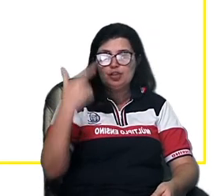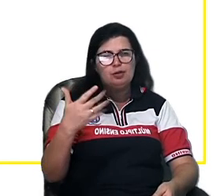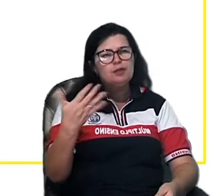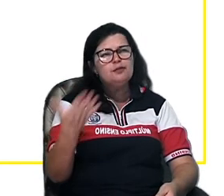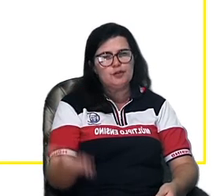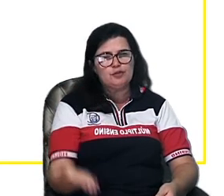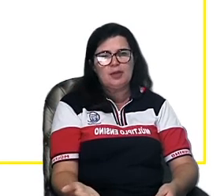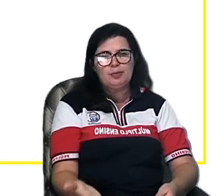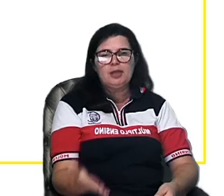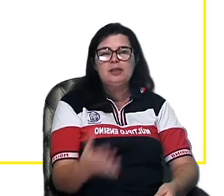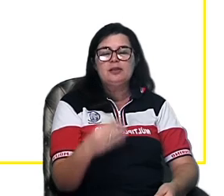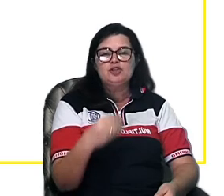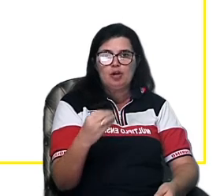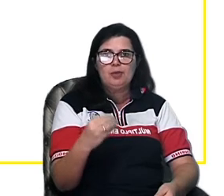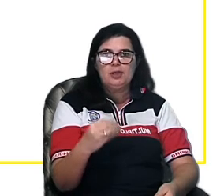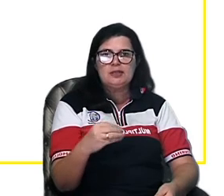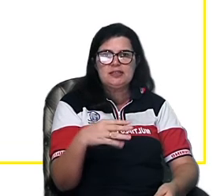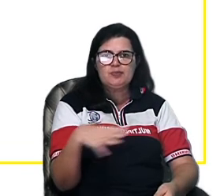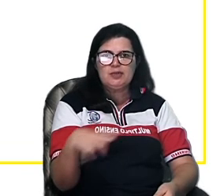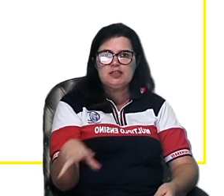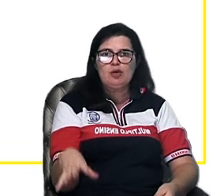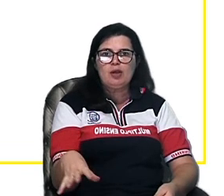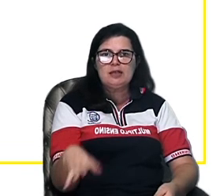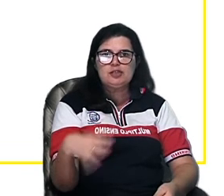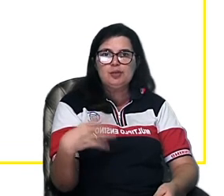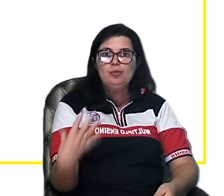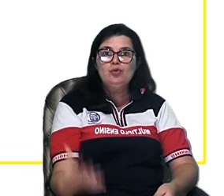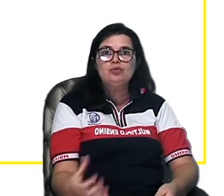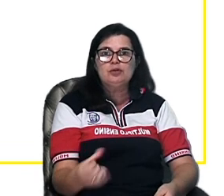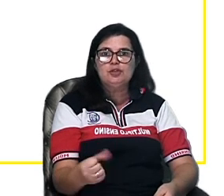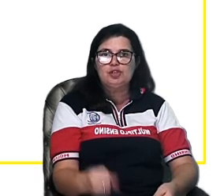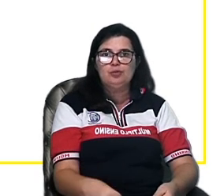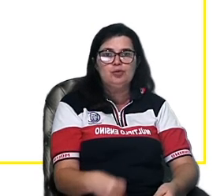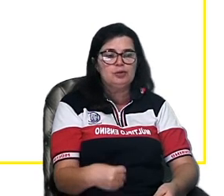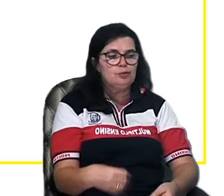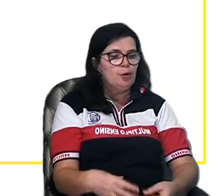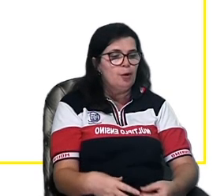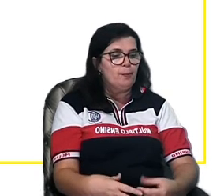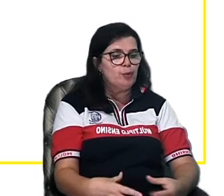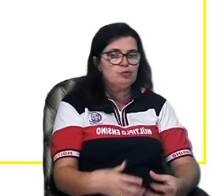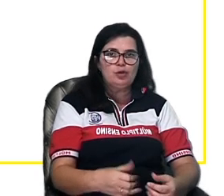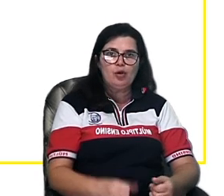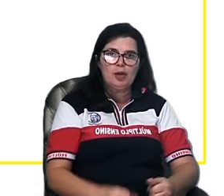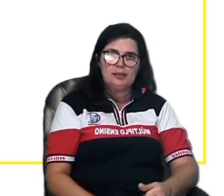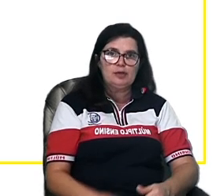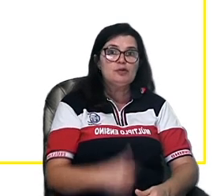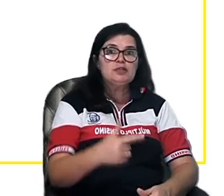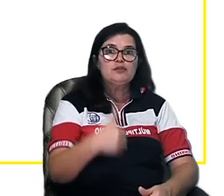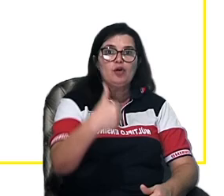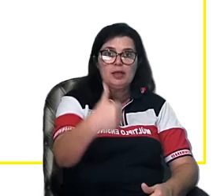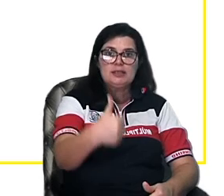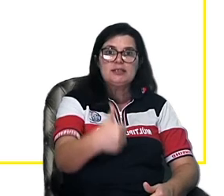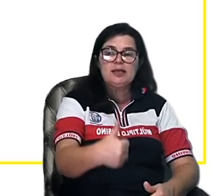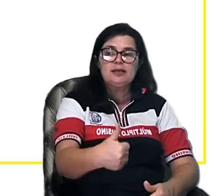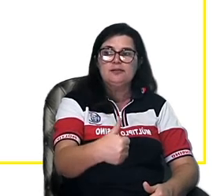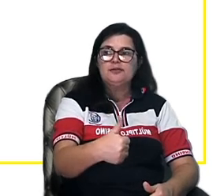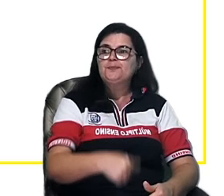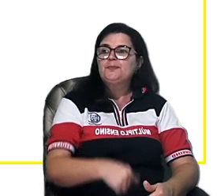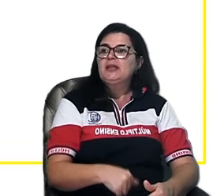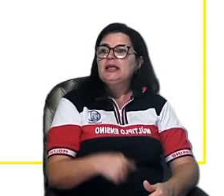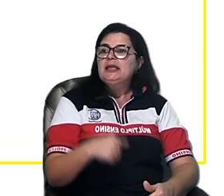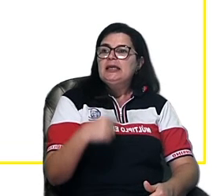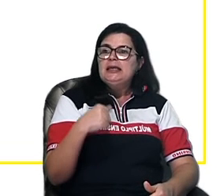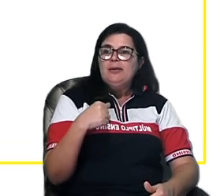tem nenhum lixeiro, e é difícil, tá? Porque geralmente esses locais eles têm muito lixeiro, muito ponto de coleta, inclusive coleta